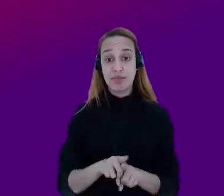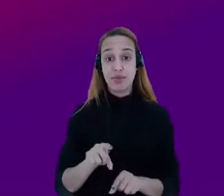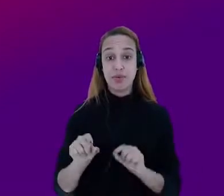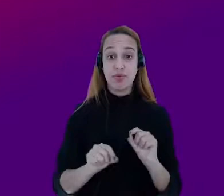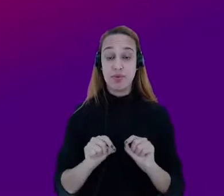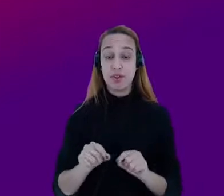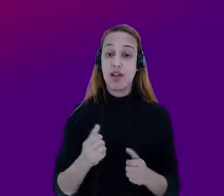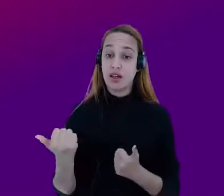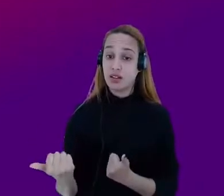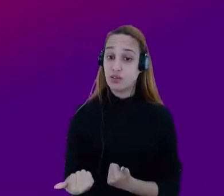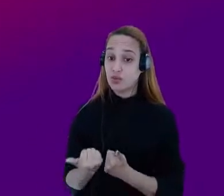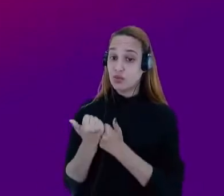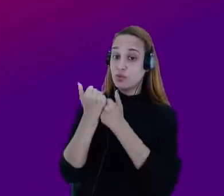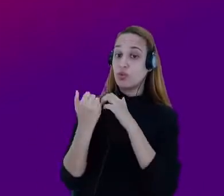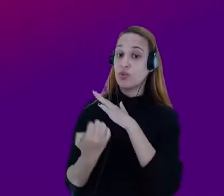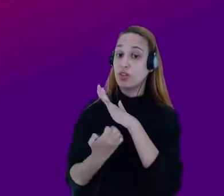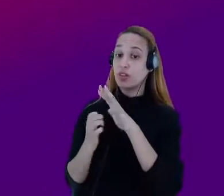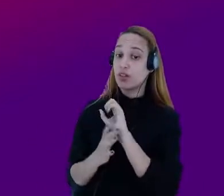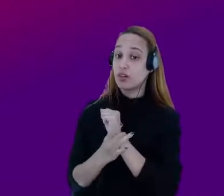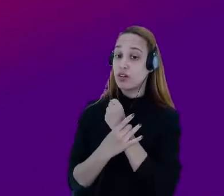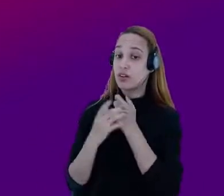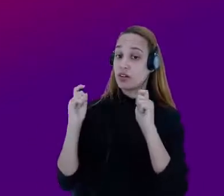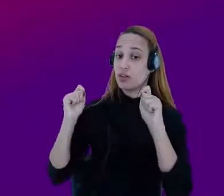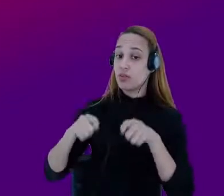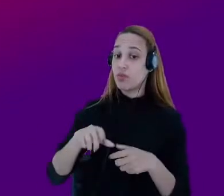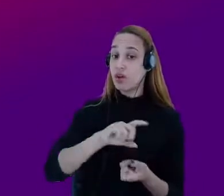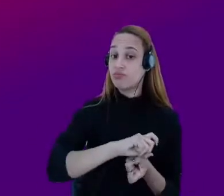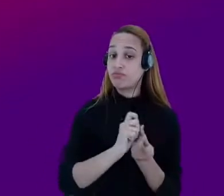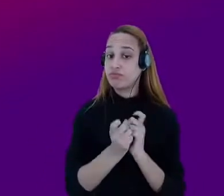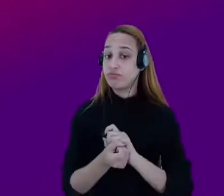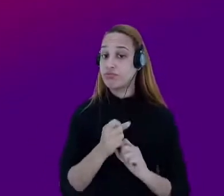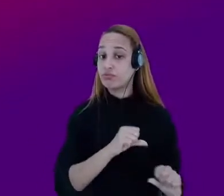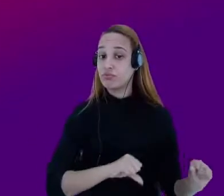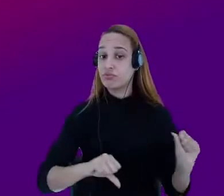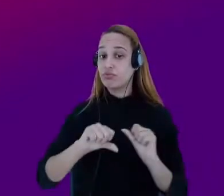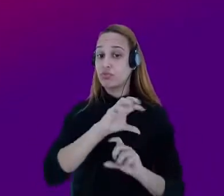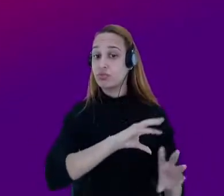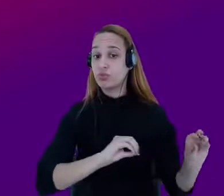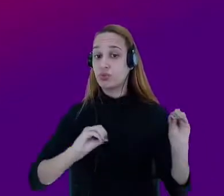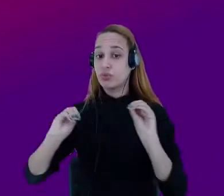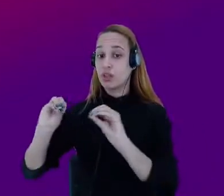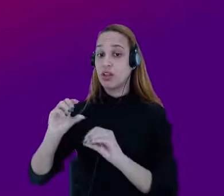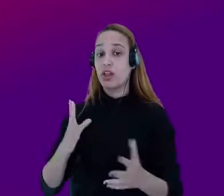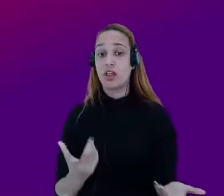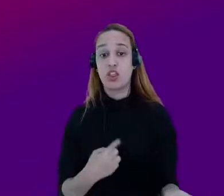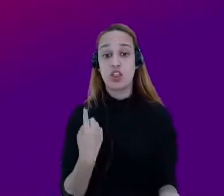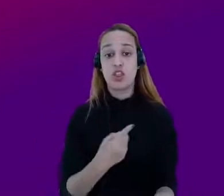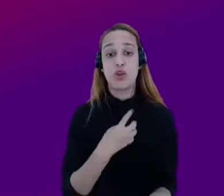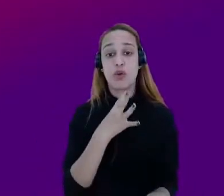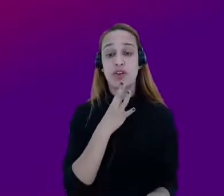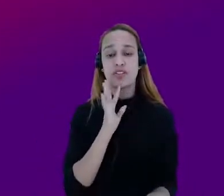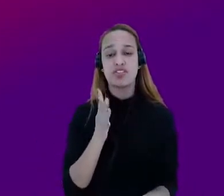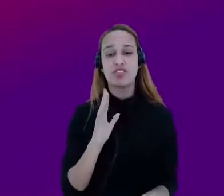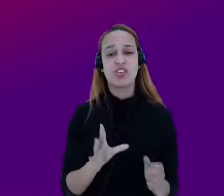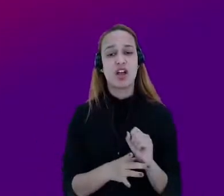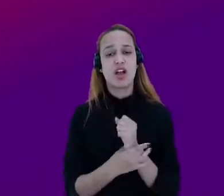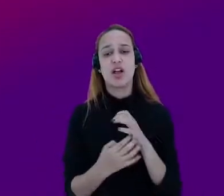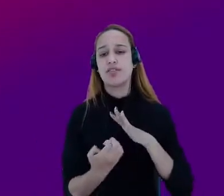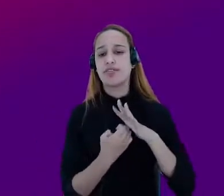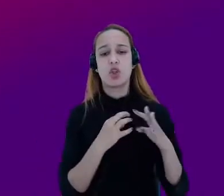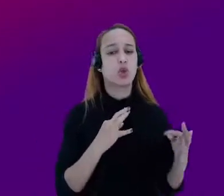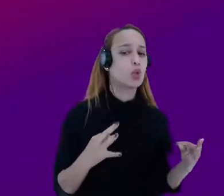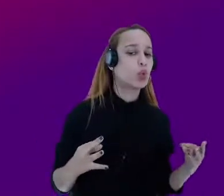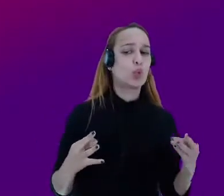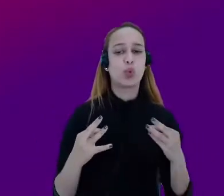para conseguir fazer esse tipo de transição, né? Conhecemos aqui praticamente todas as seguradoras do mercado e